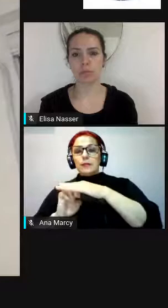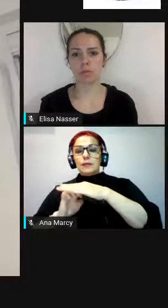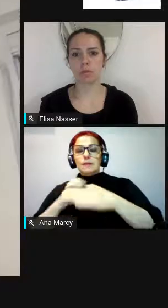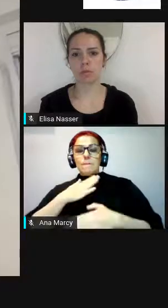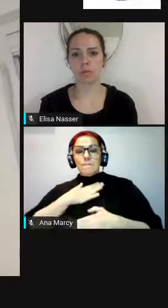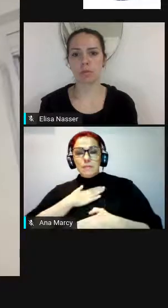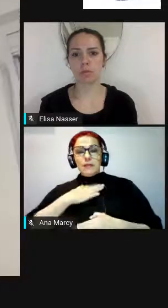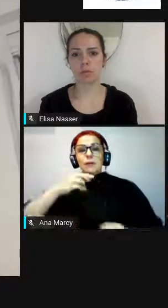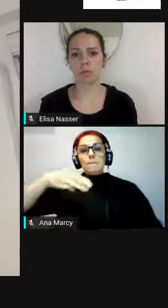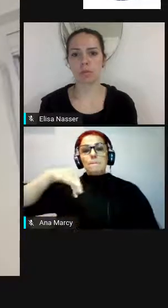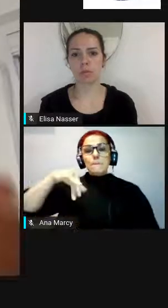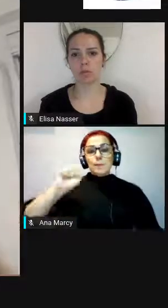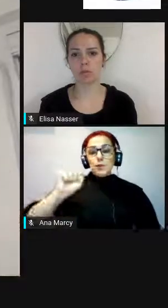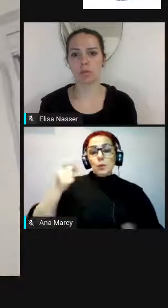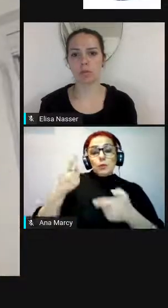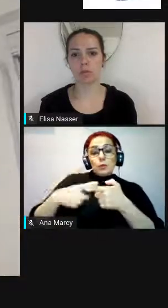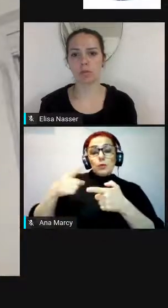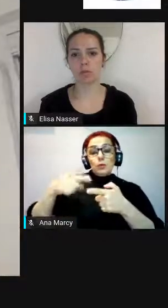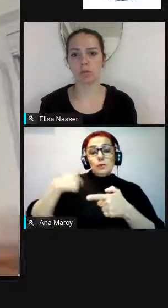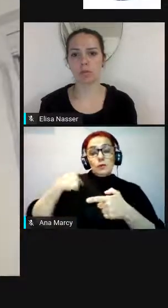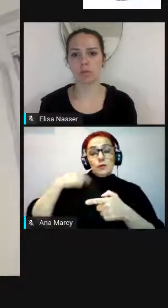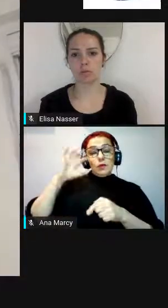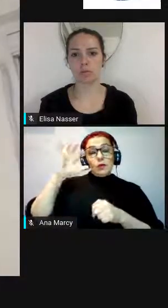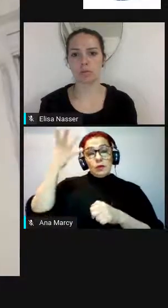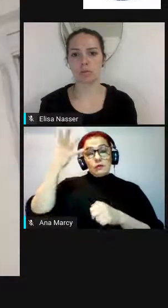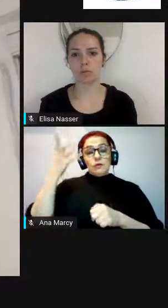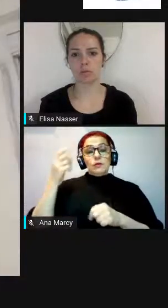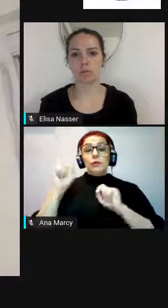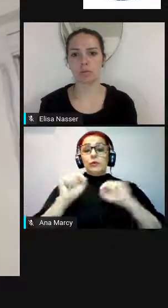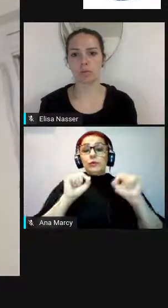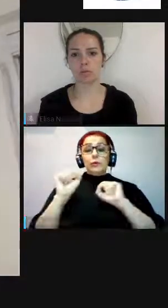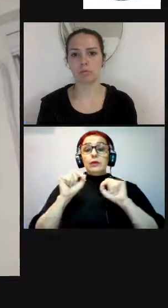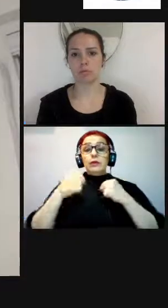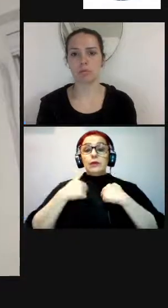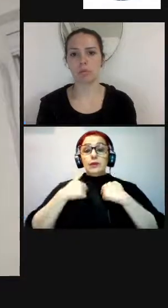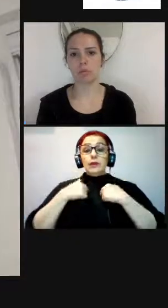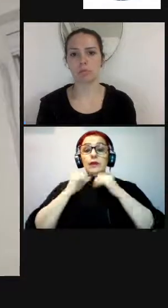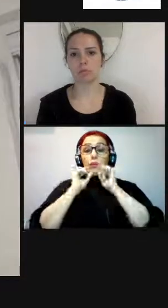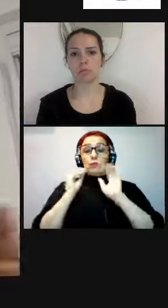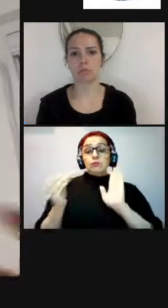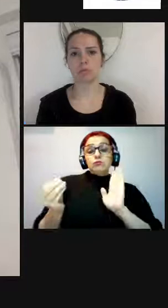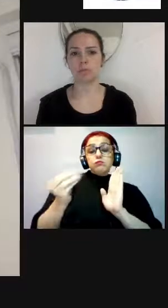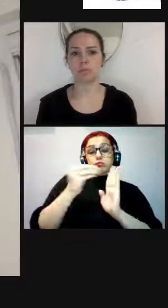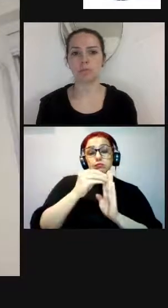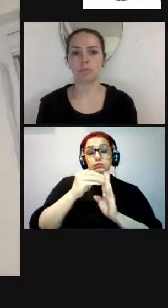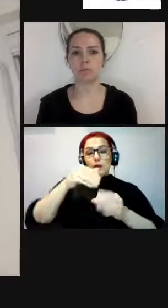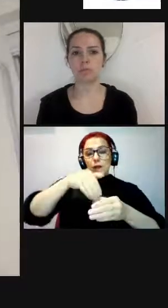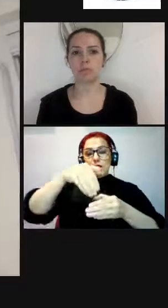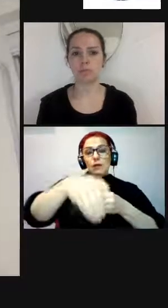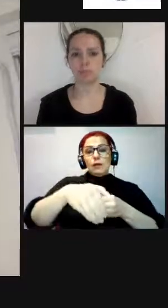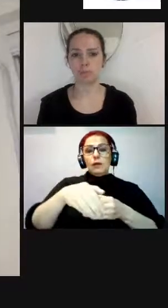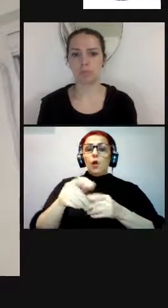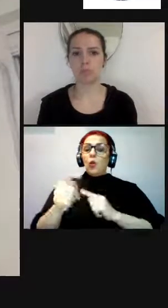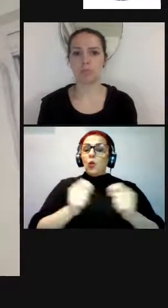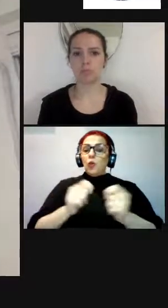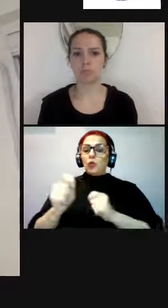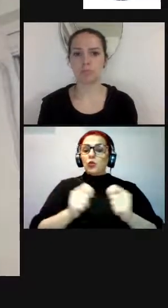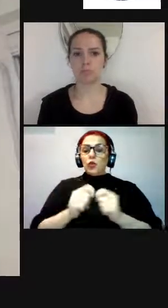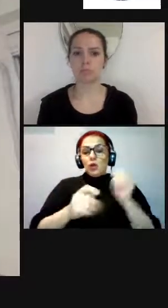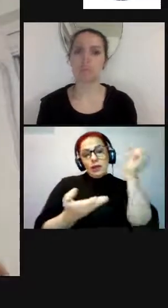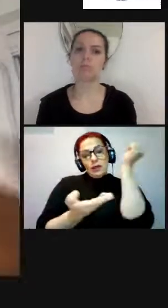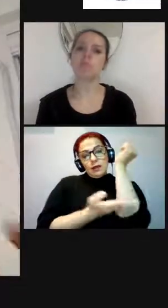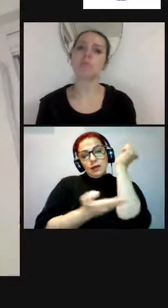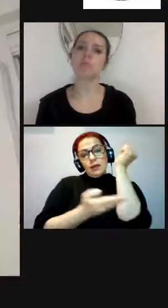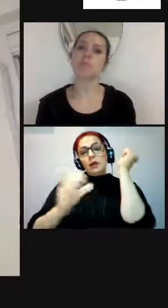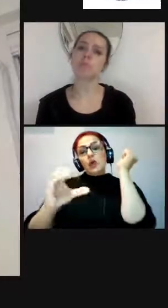e os problemas citou resolve né Eu por exemplo vou dizer para vocês o que eu coloco lá no doutor forma eu faço controle de cupins eu